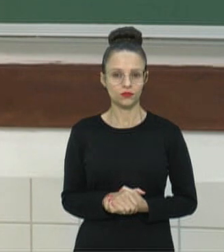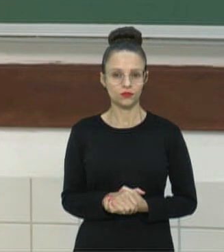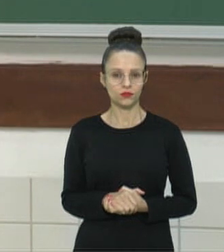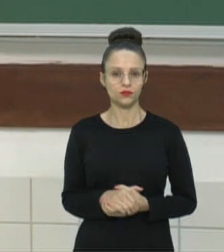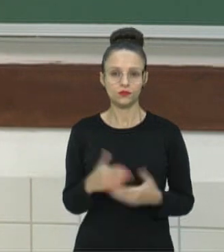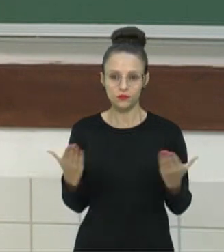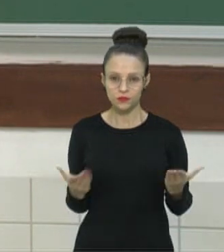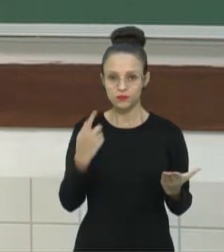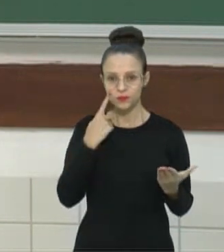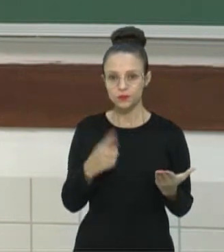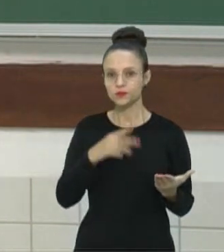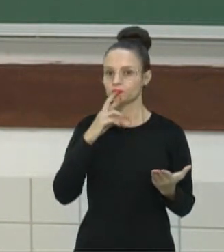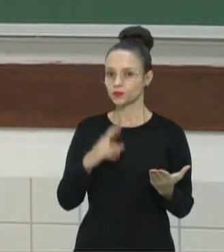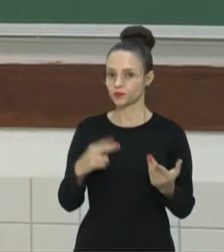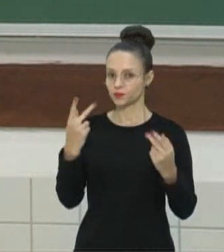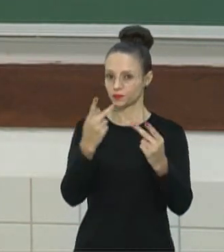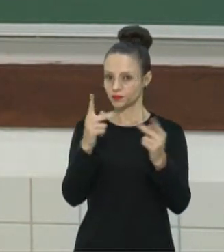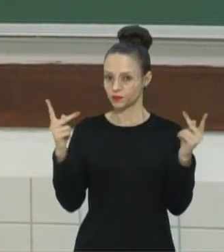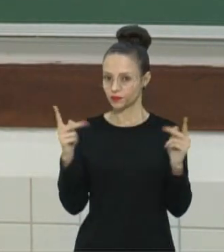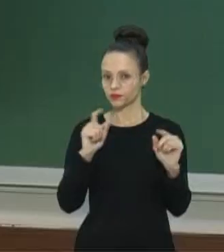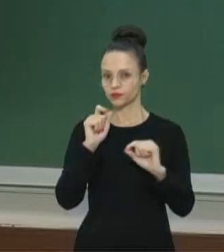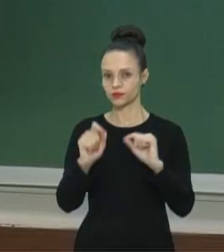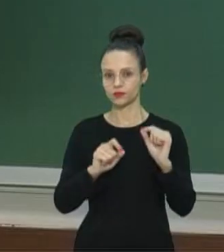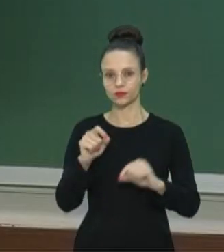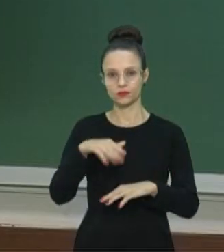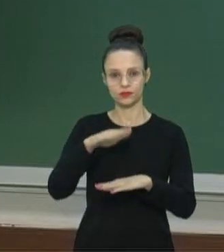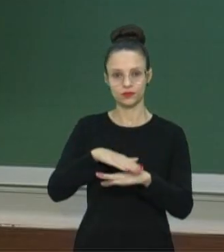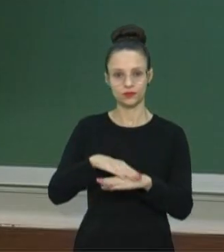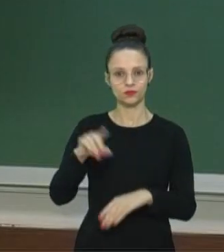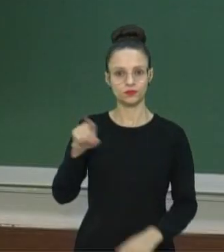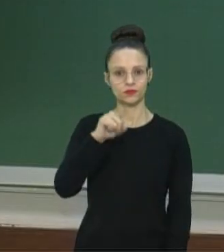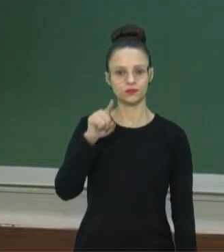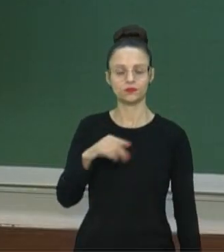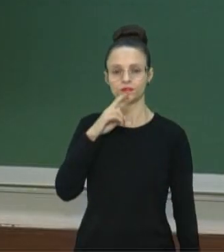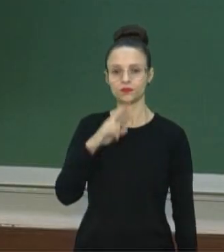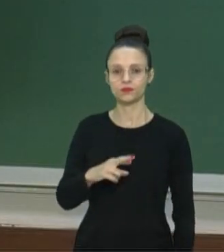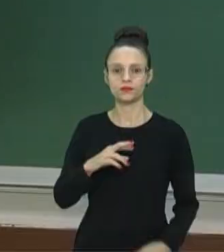Vamos ver então a resposta sua, o que você respondeu.